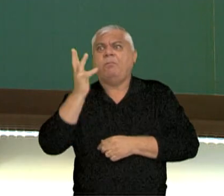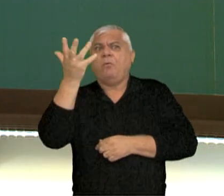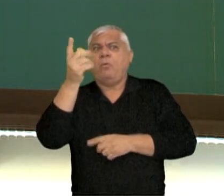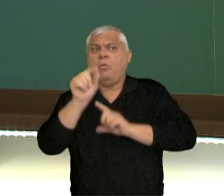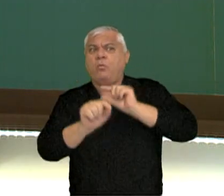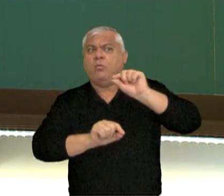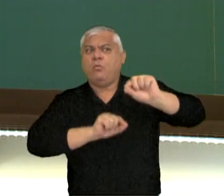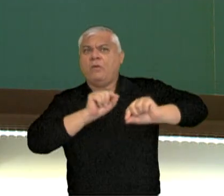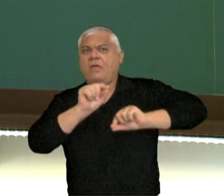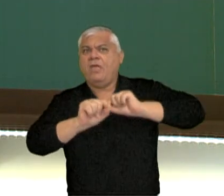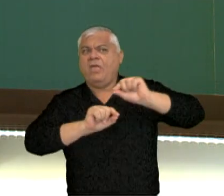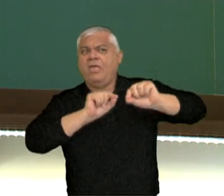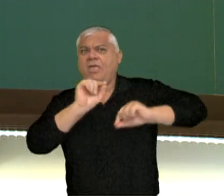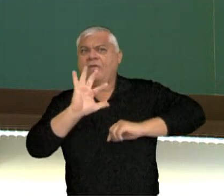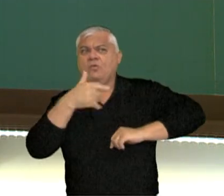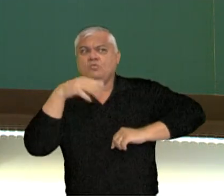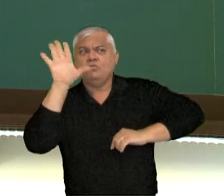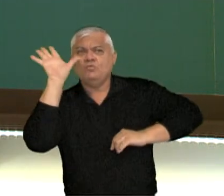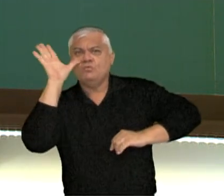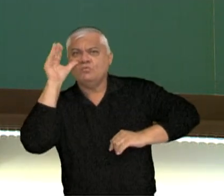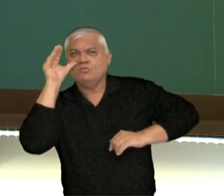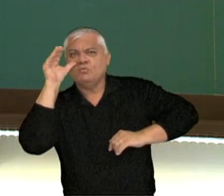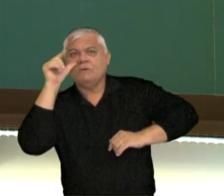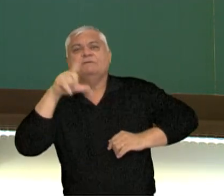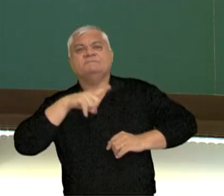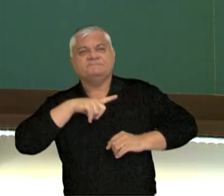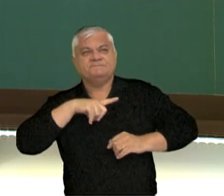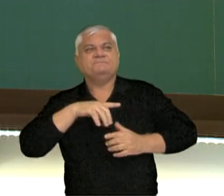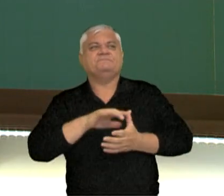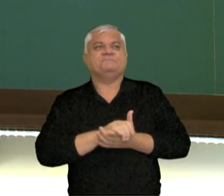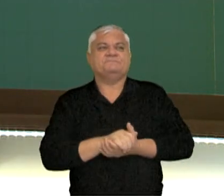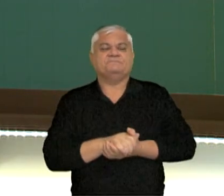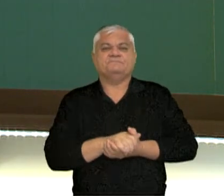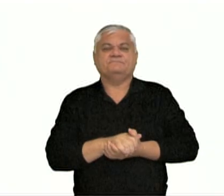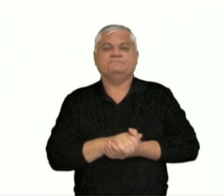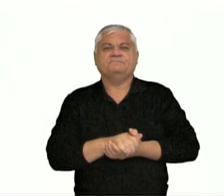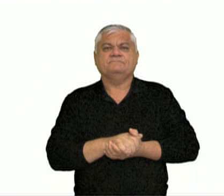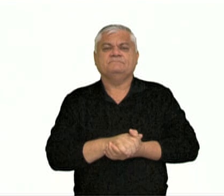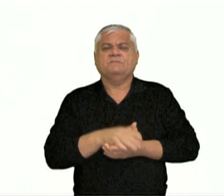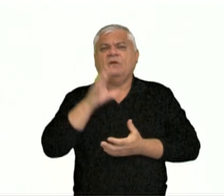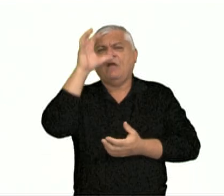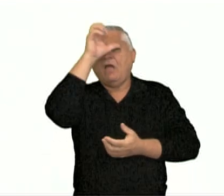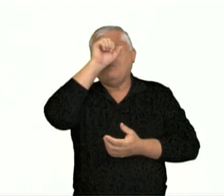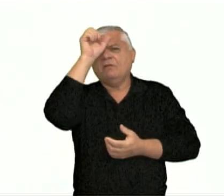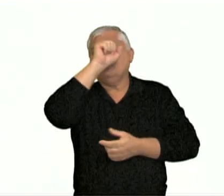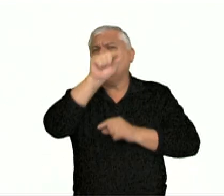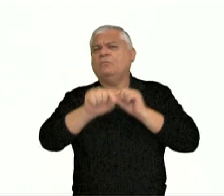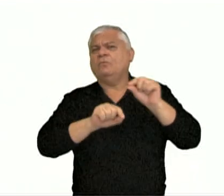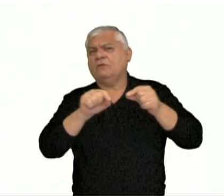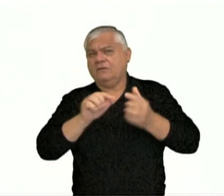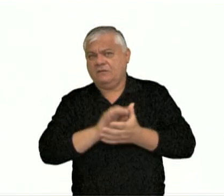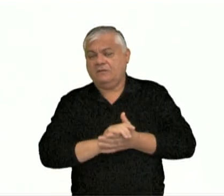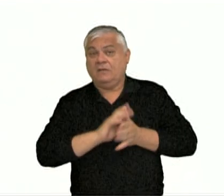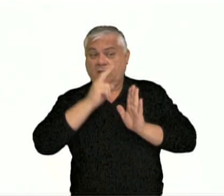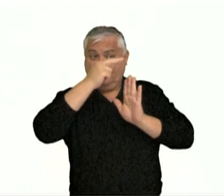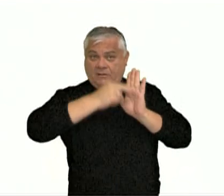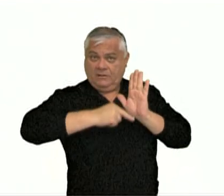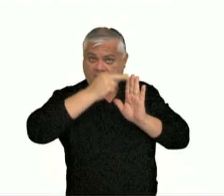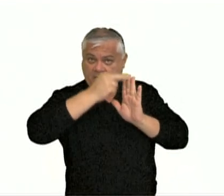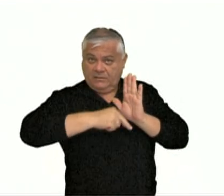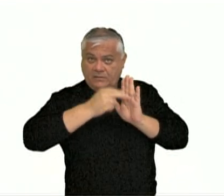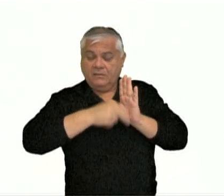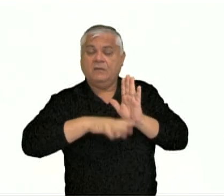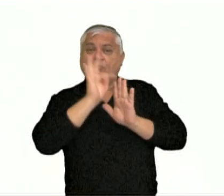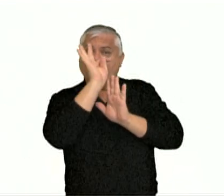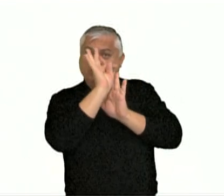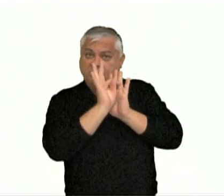vai suscitar a tua curiosidade sobre o final. O que aprendemos? Lemos trechos do conto